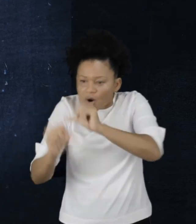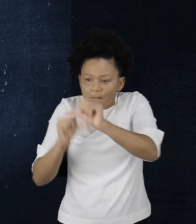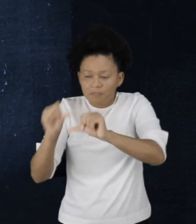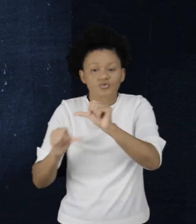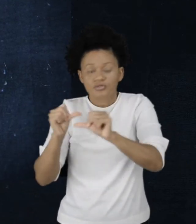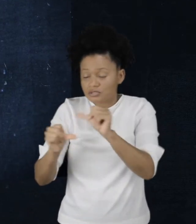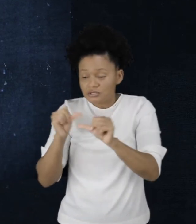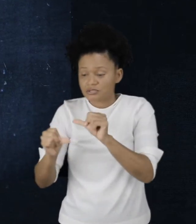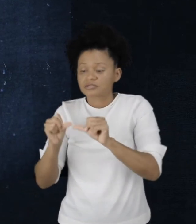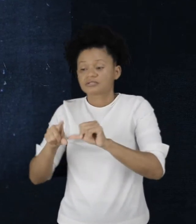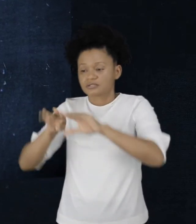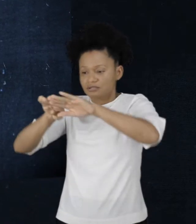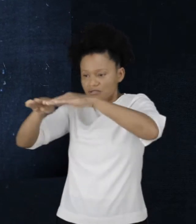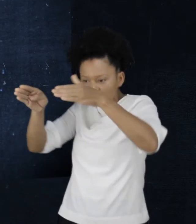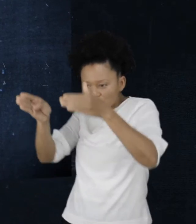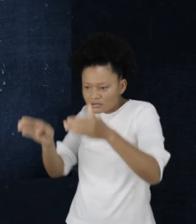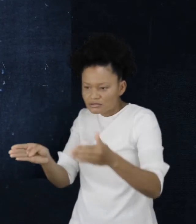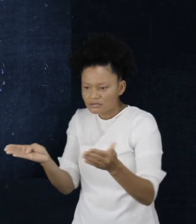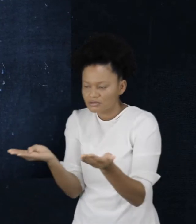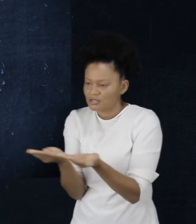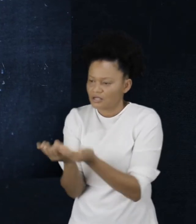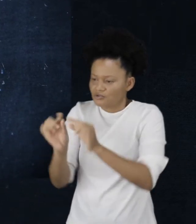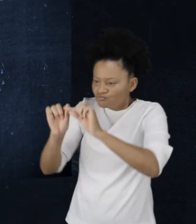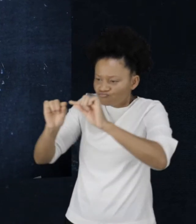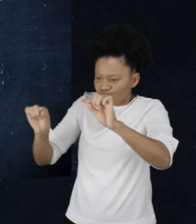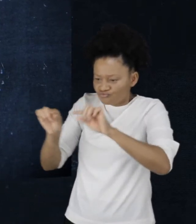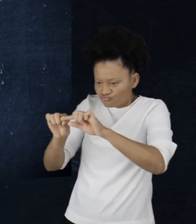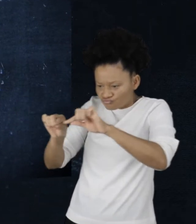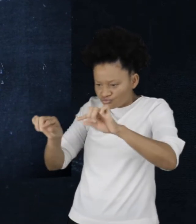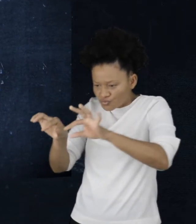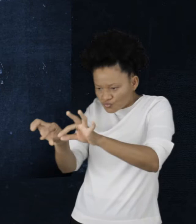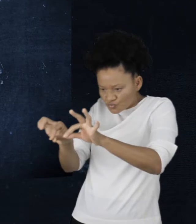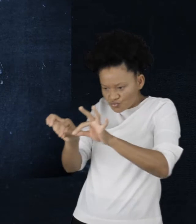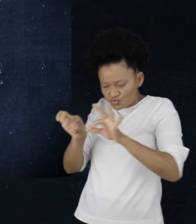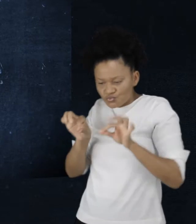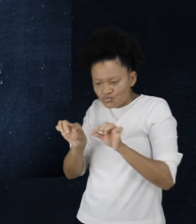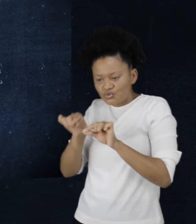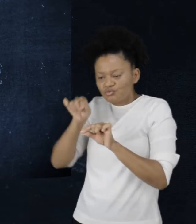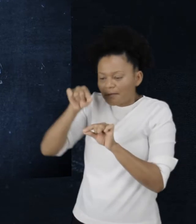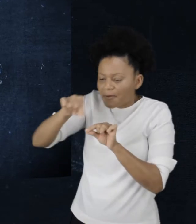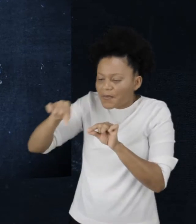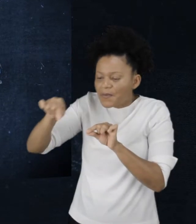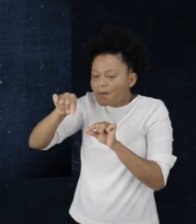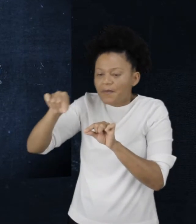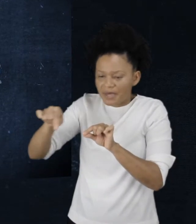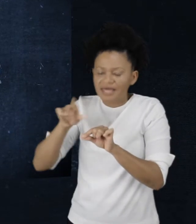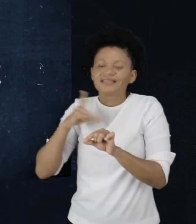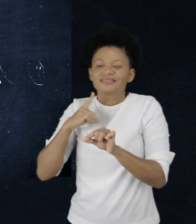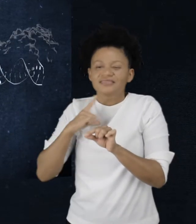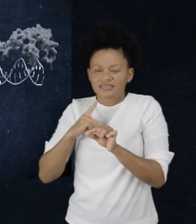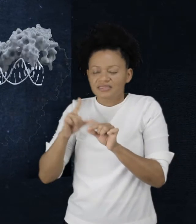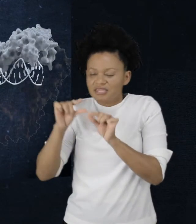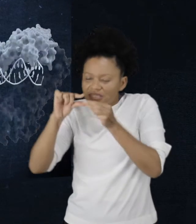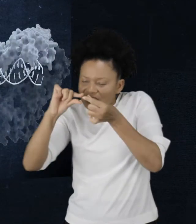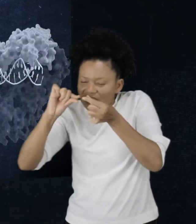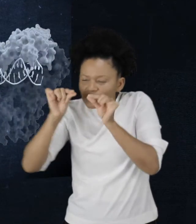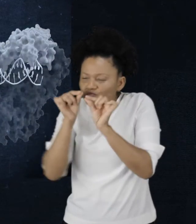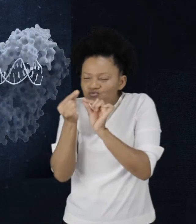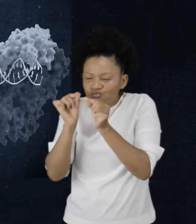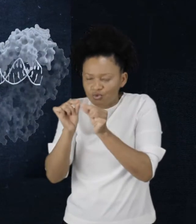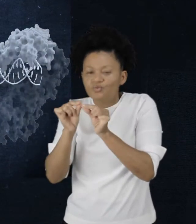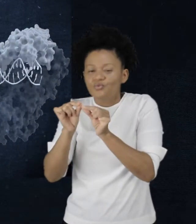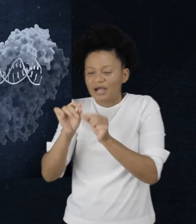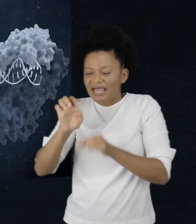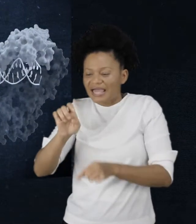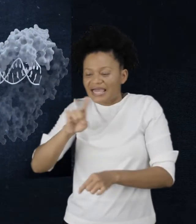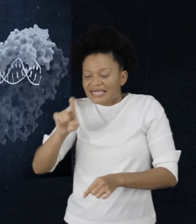aparelho chamado termociclador para PCR em tempo real. Nessas reações, uma enzima chamada transcriptase